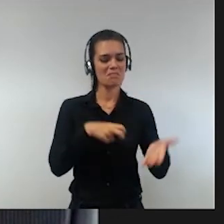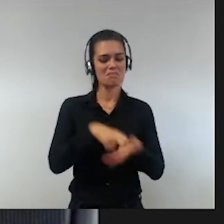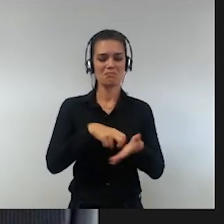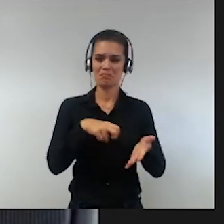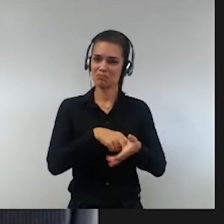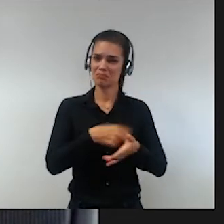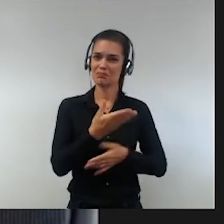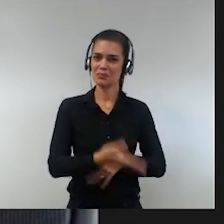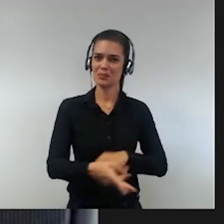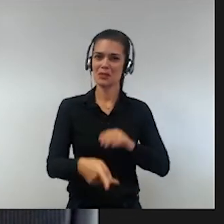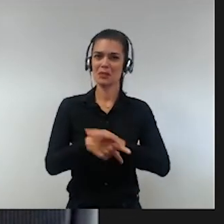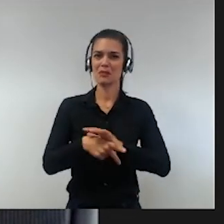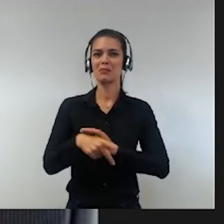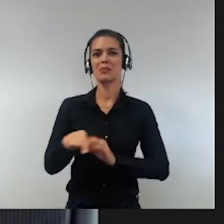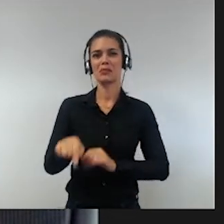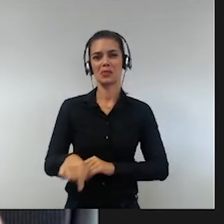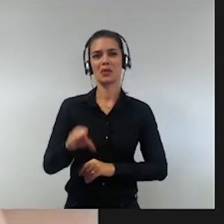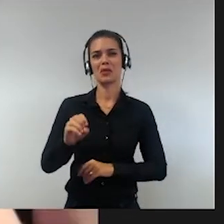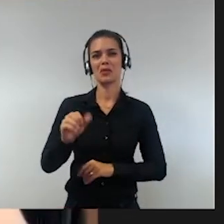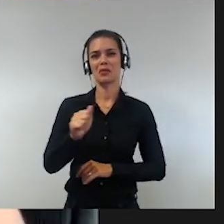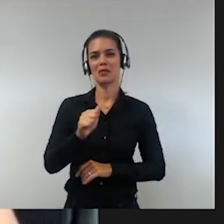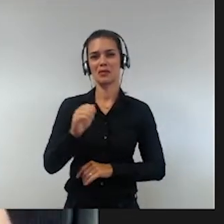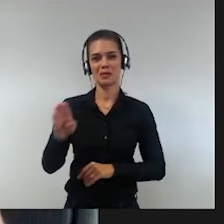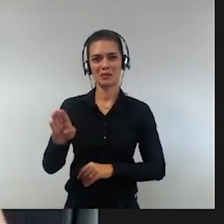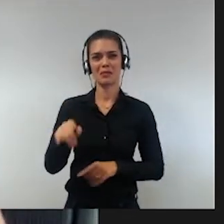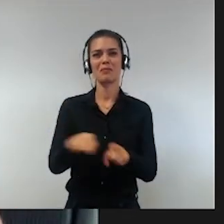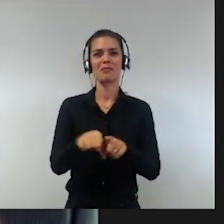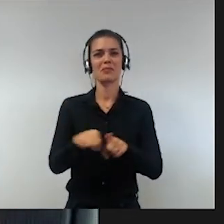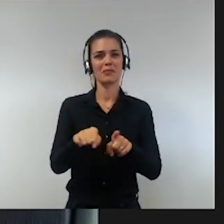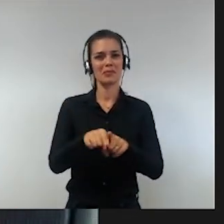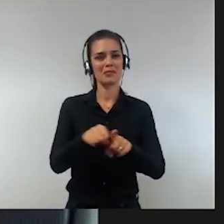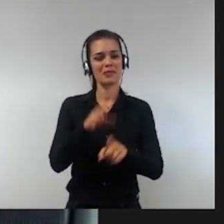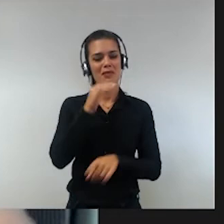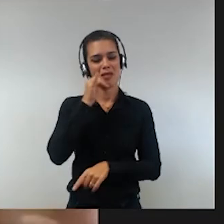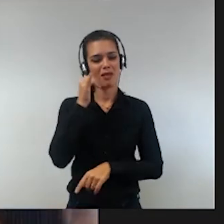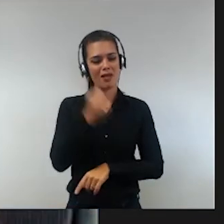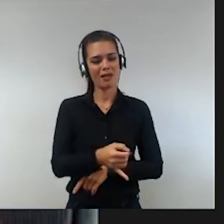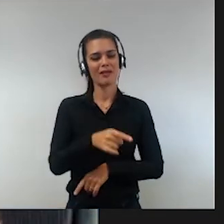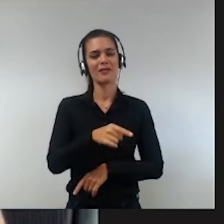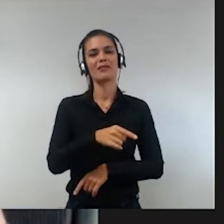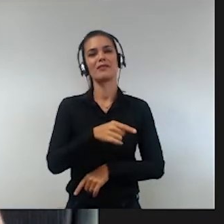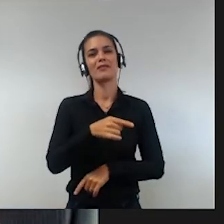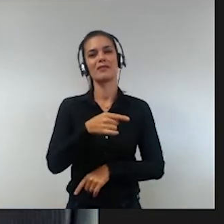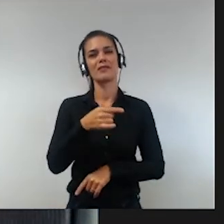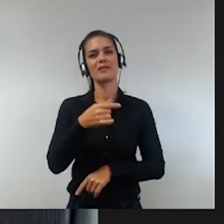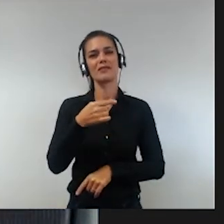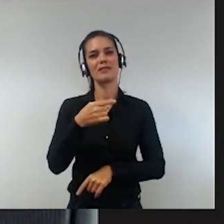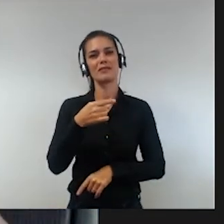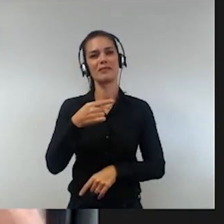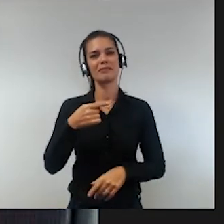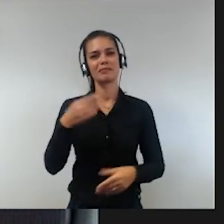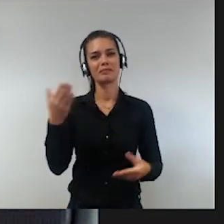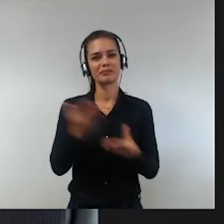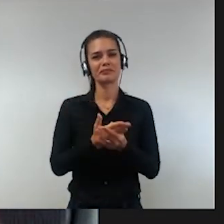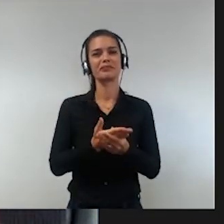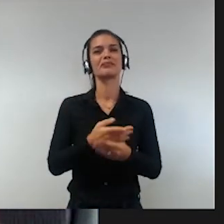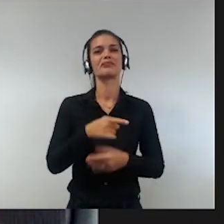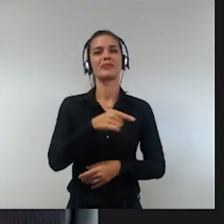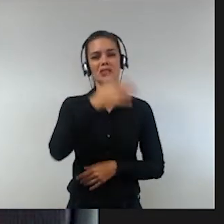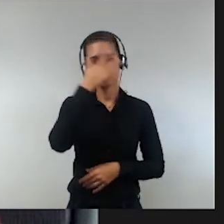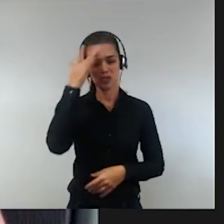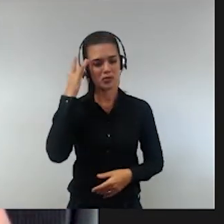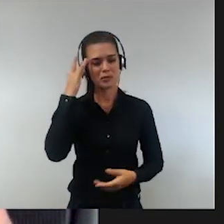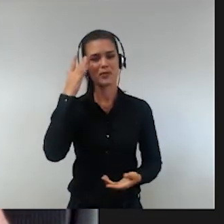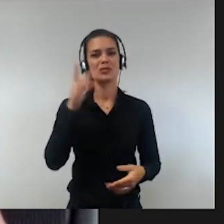Bem-Estar Animal da OAB Alagoas, notificação de agressores, encaminhamento à polícia, medidas